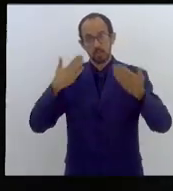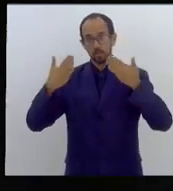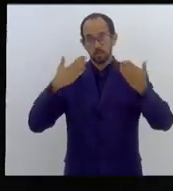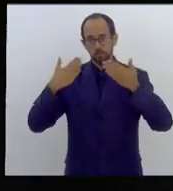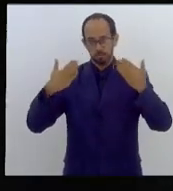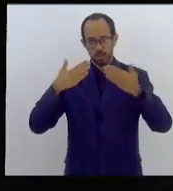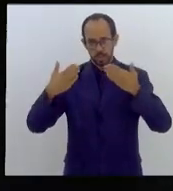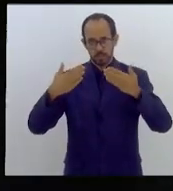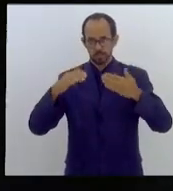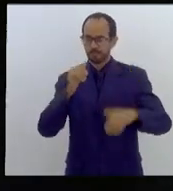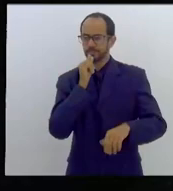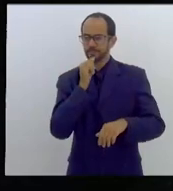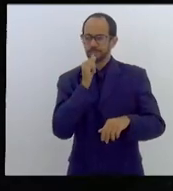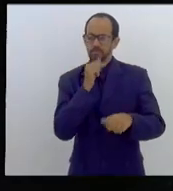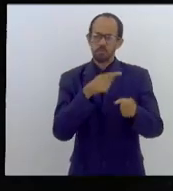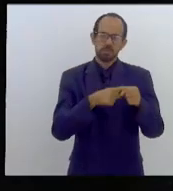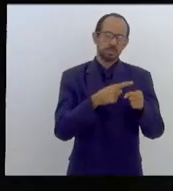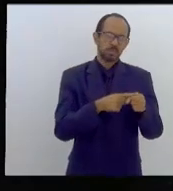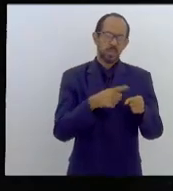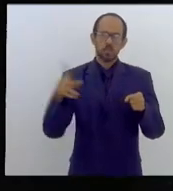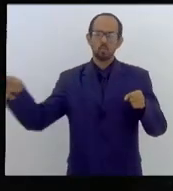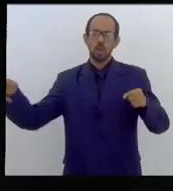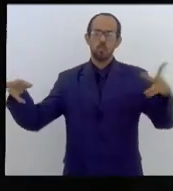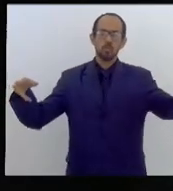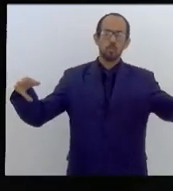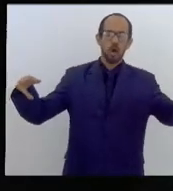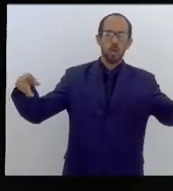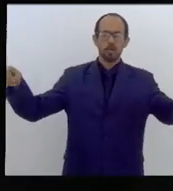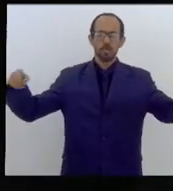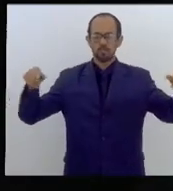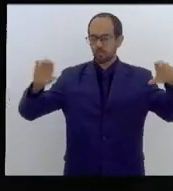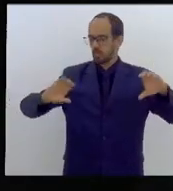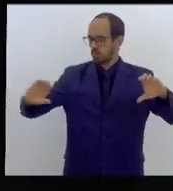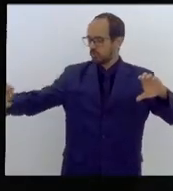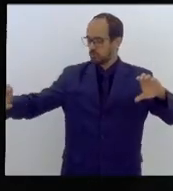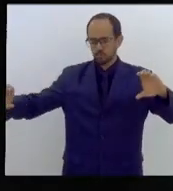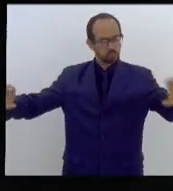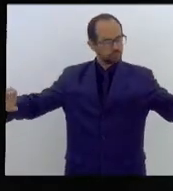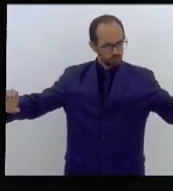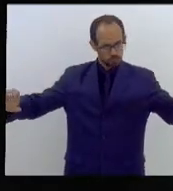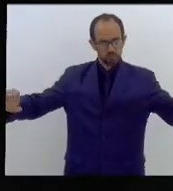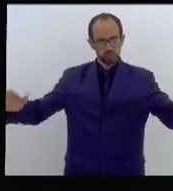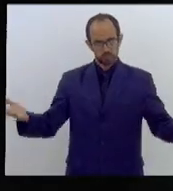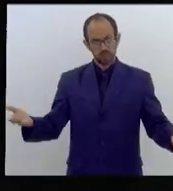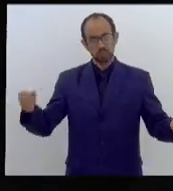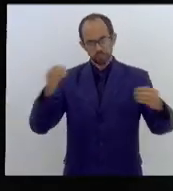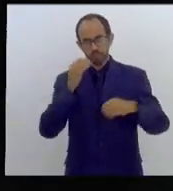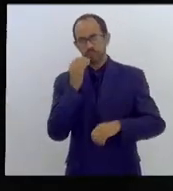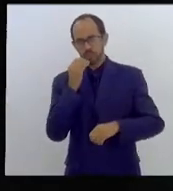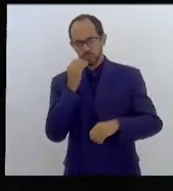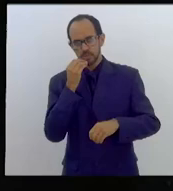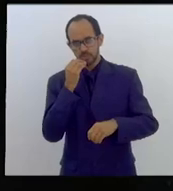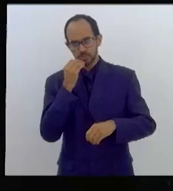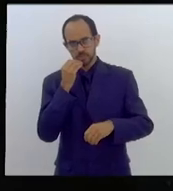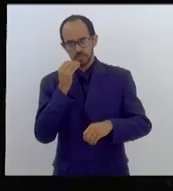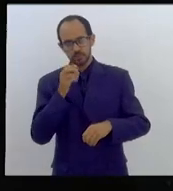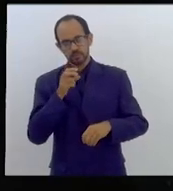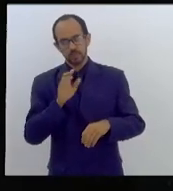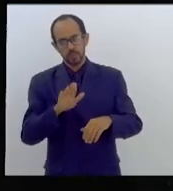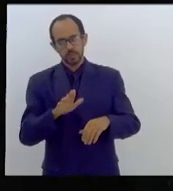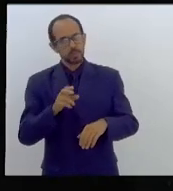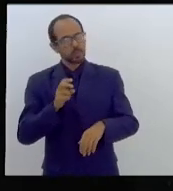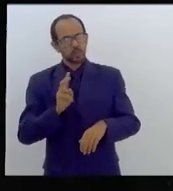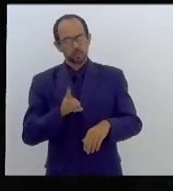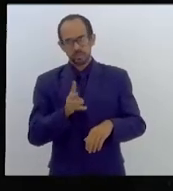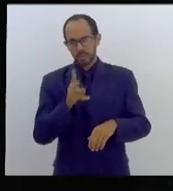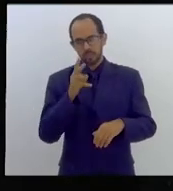com os mesmos parâmetros e podendo ver o nível de investimento em cada unidade. E aí, eu sempre perco essa